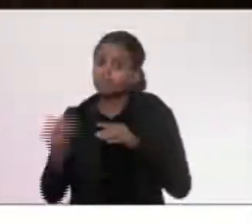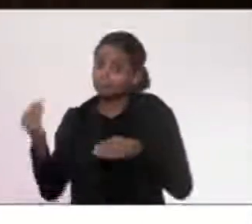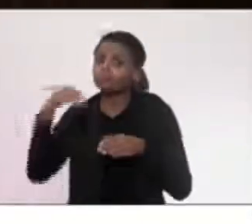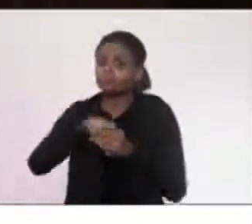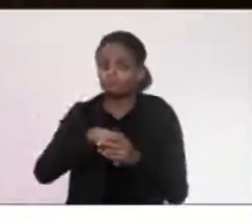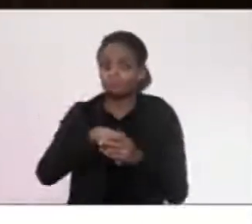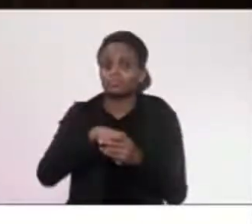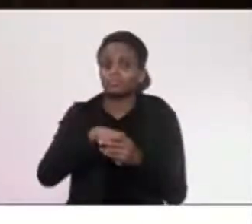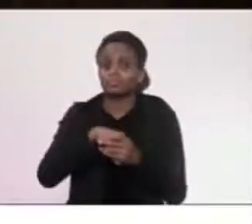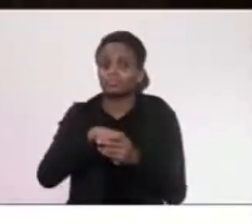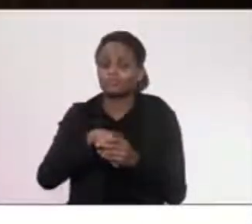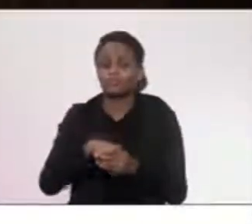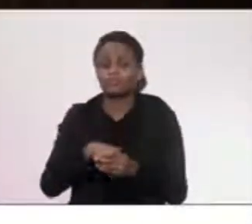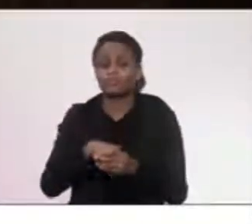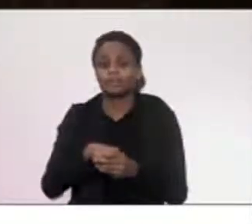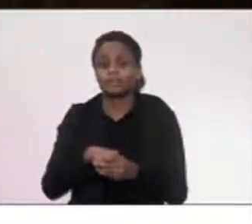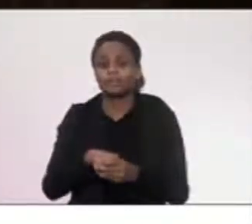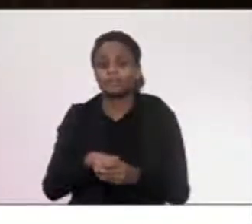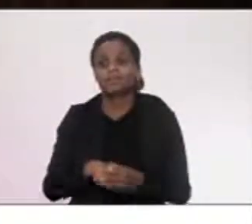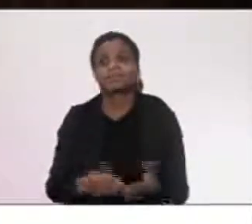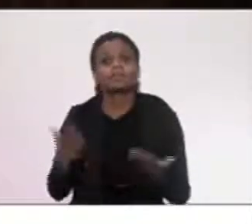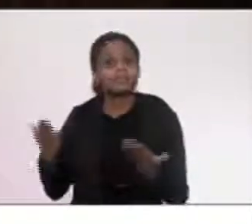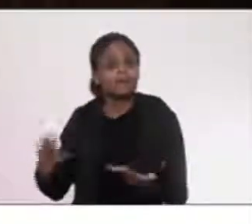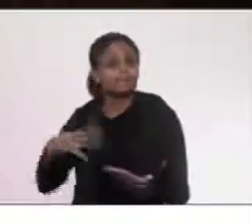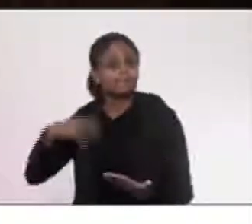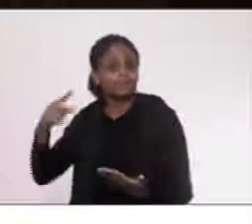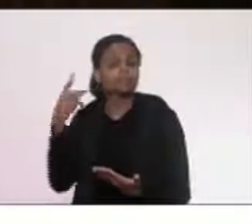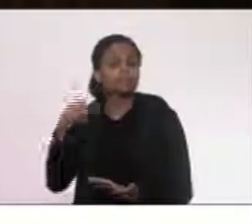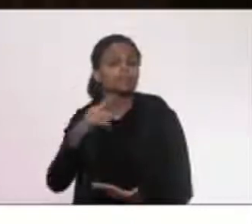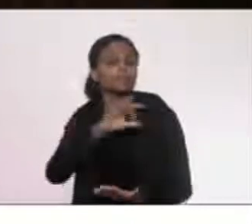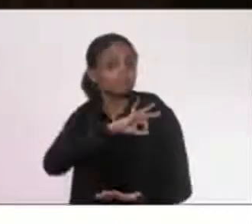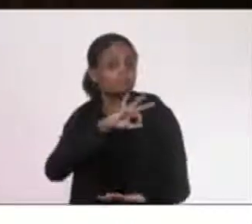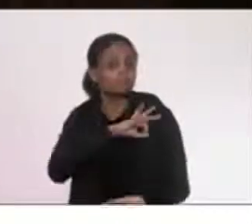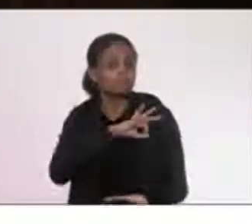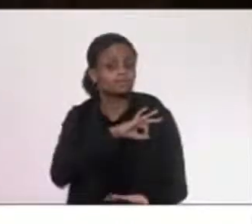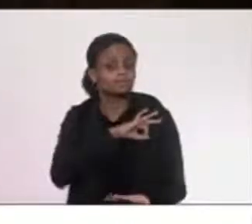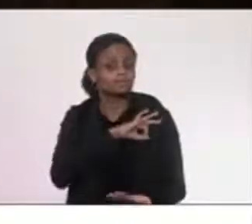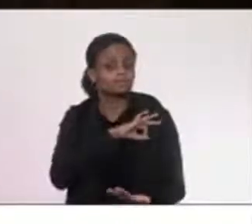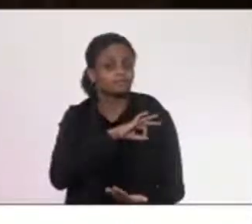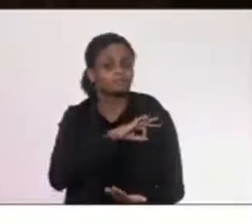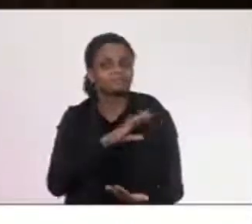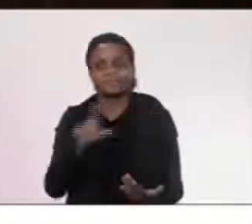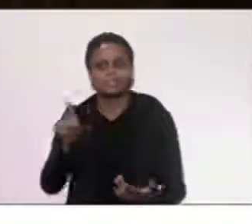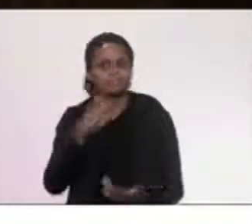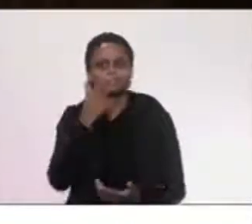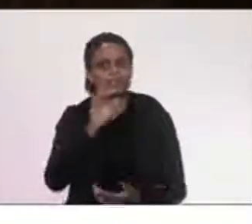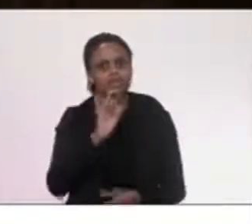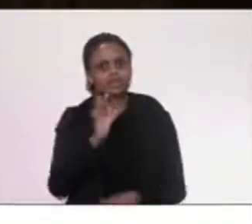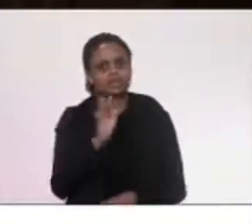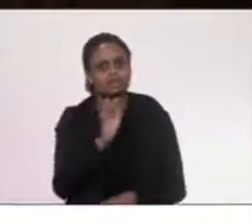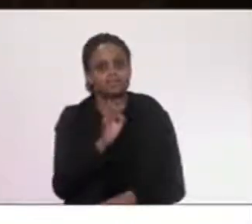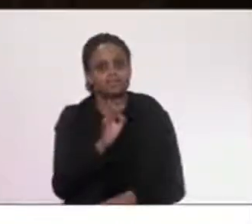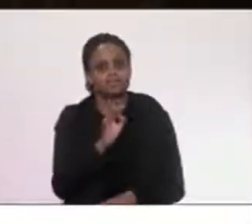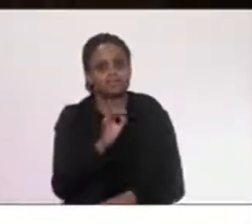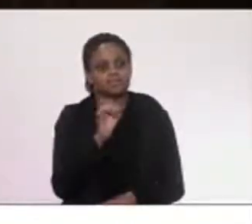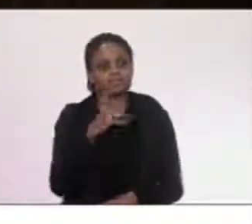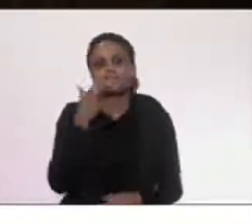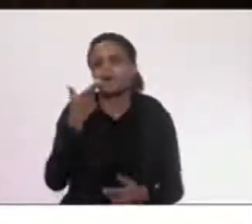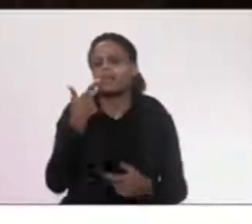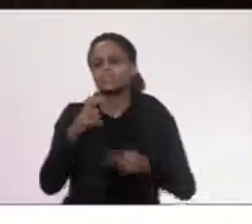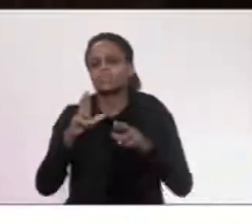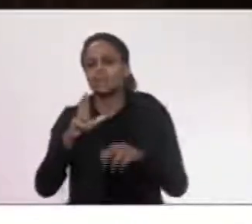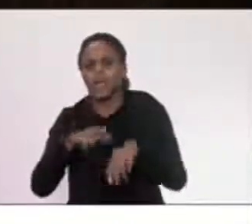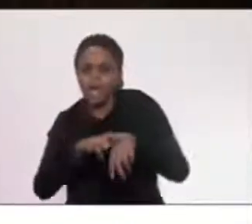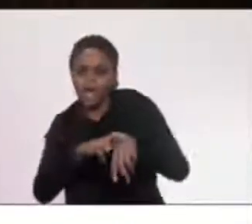exclui os beneficiários de policiais. Agora, isso ele não fala aqui. Ele só fala da questão